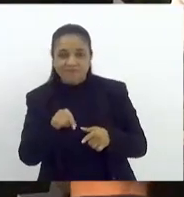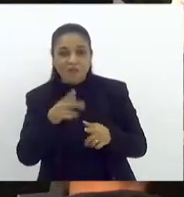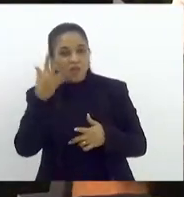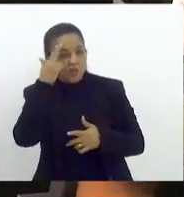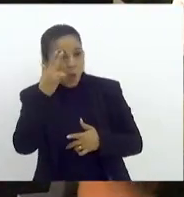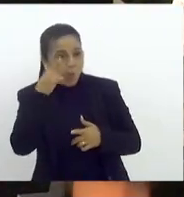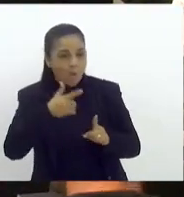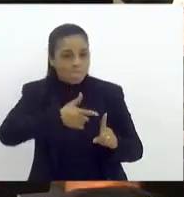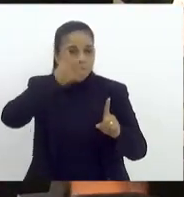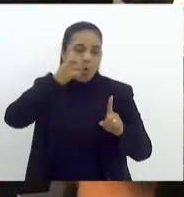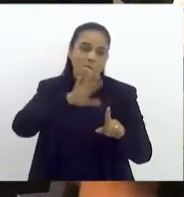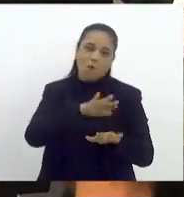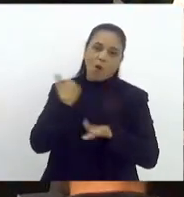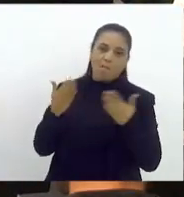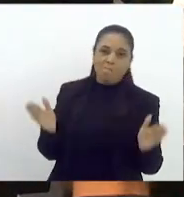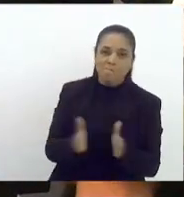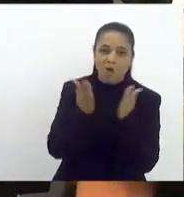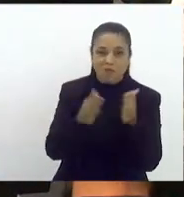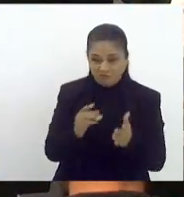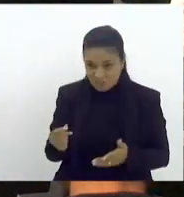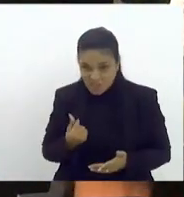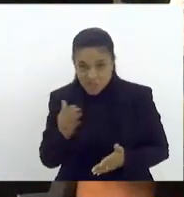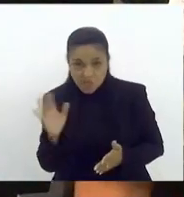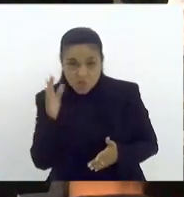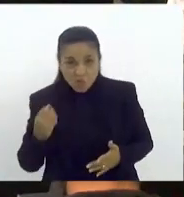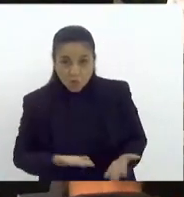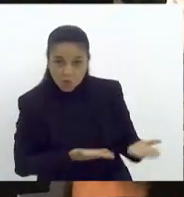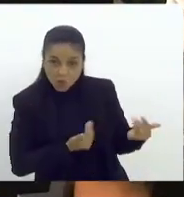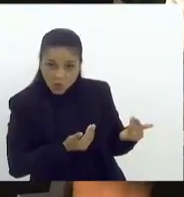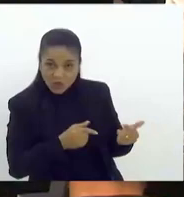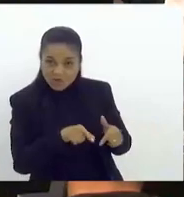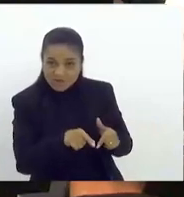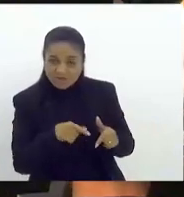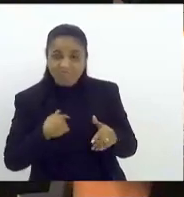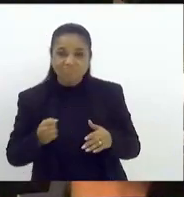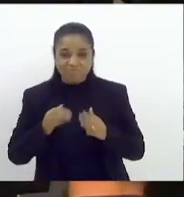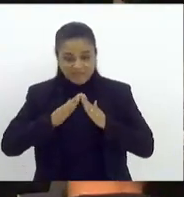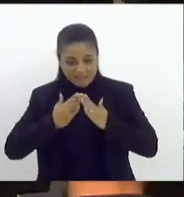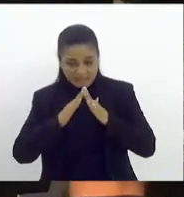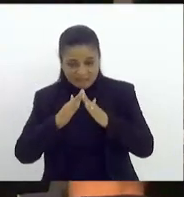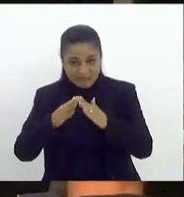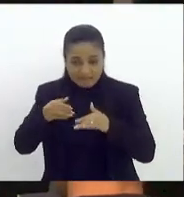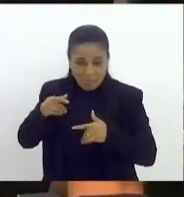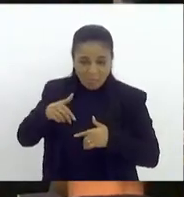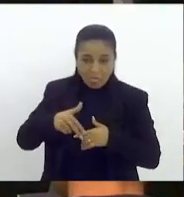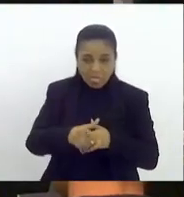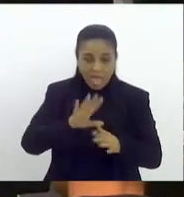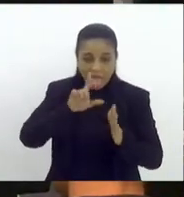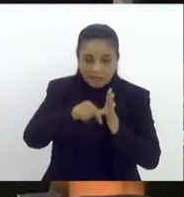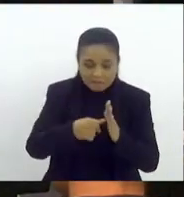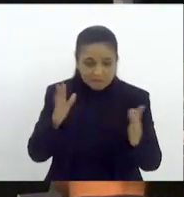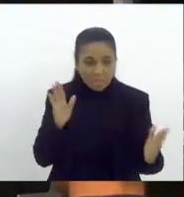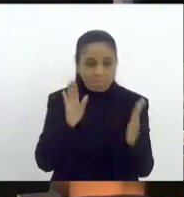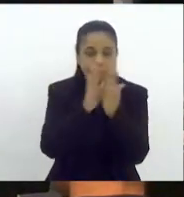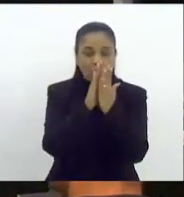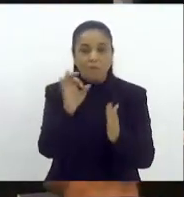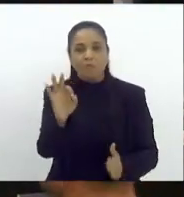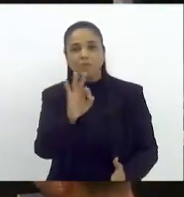que o normal é morrer pobre tu tá e tu quer ser rico tão novo né mas só que fita desci o morro atrasadão entende cara com os polícia